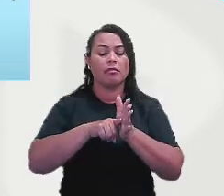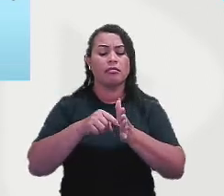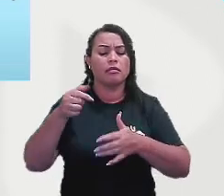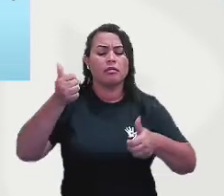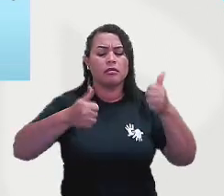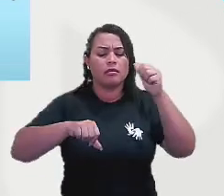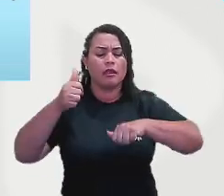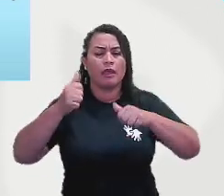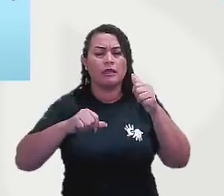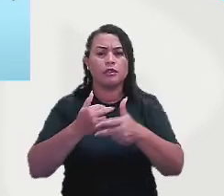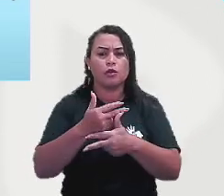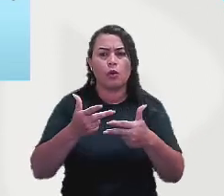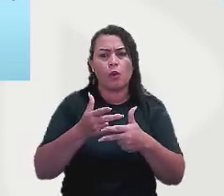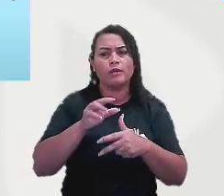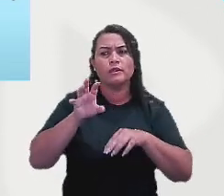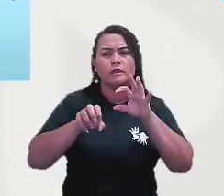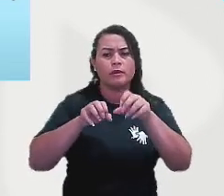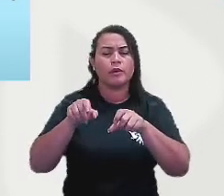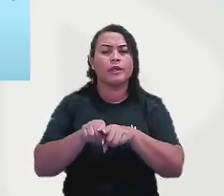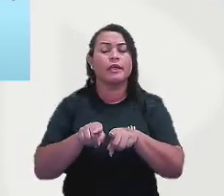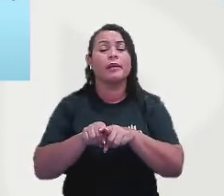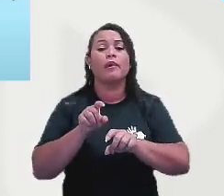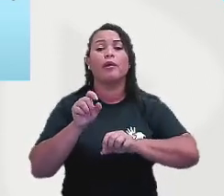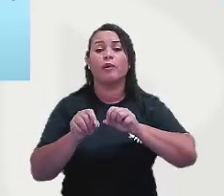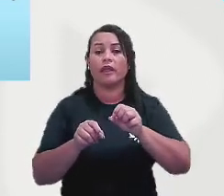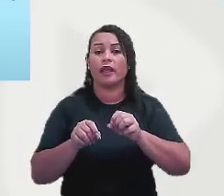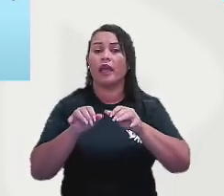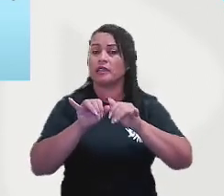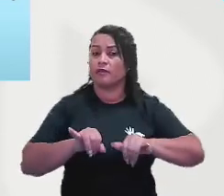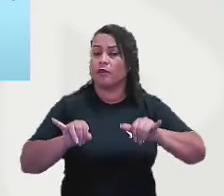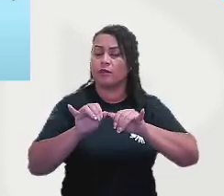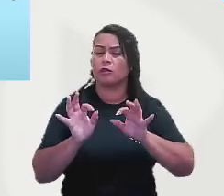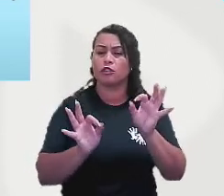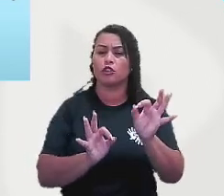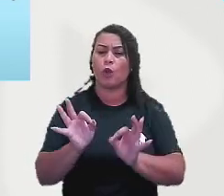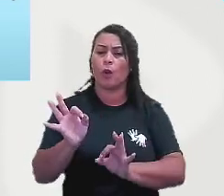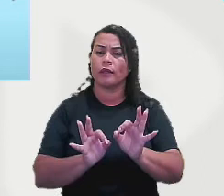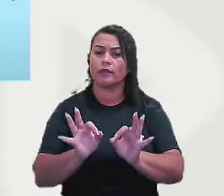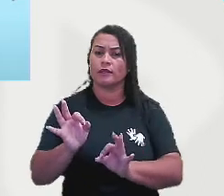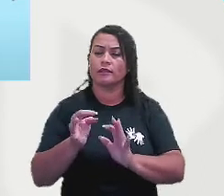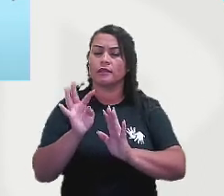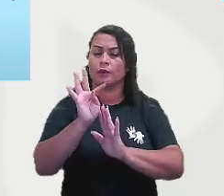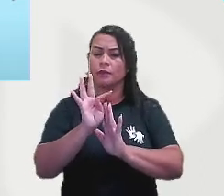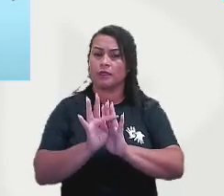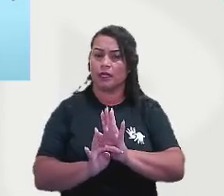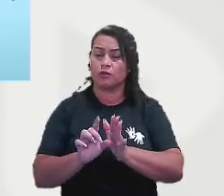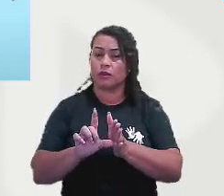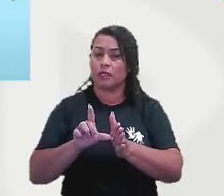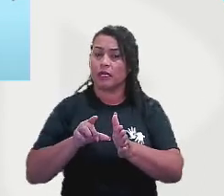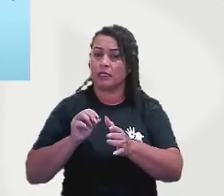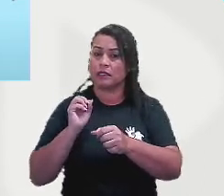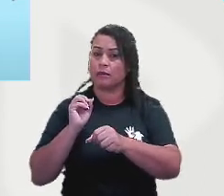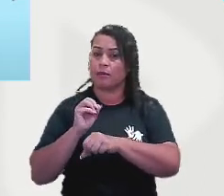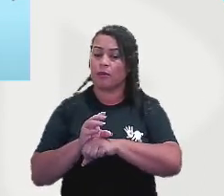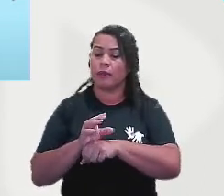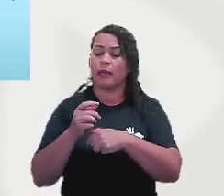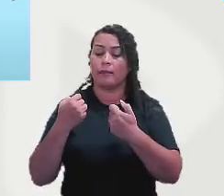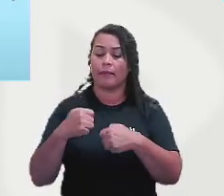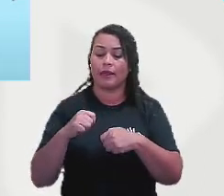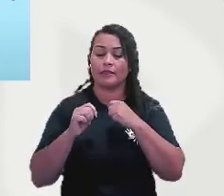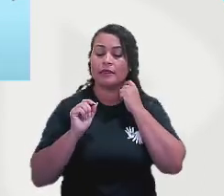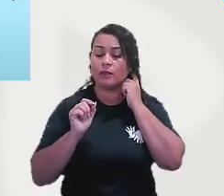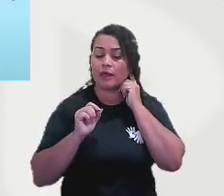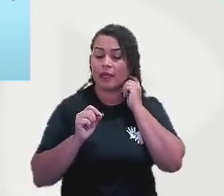dados que você coletou e as informações e organizar seu texto. E antes de publicar, temos que